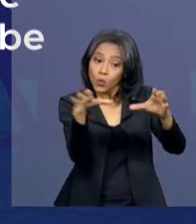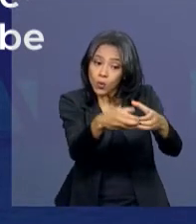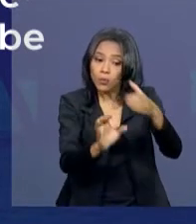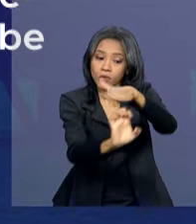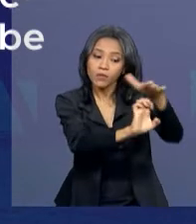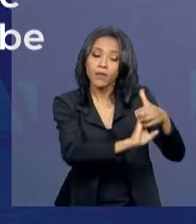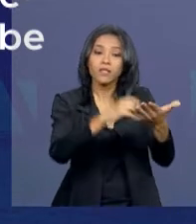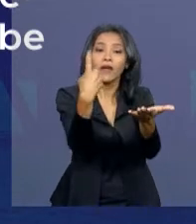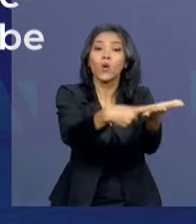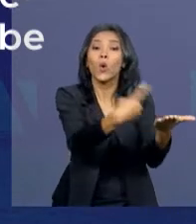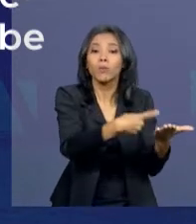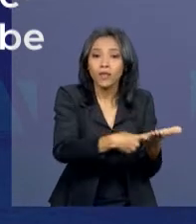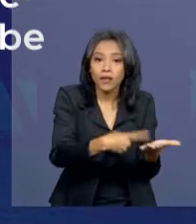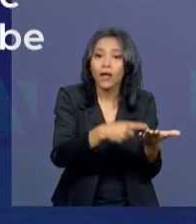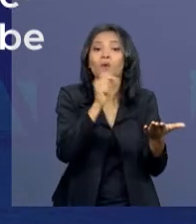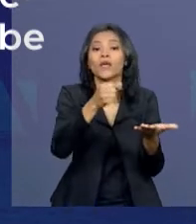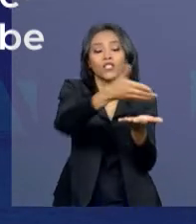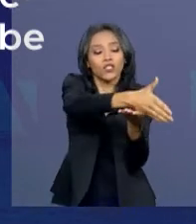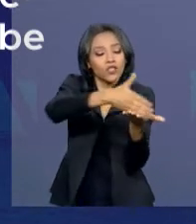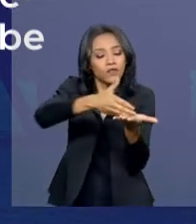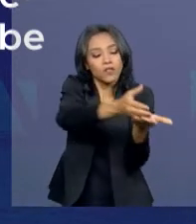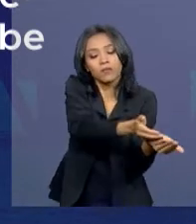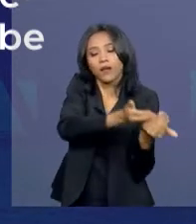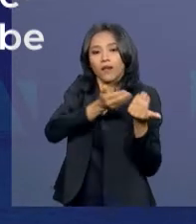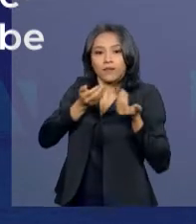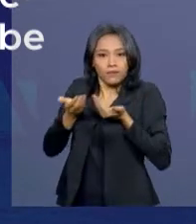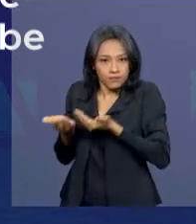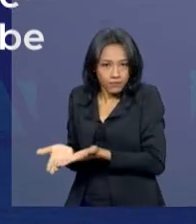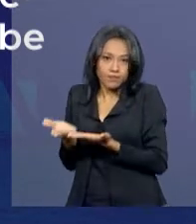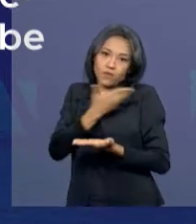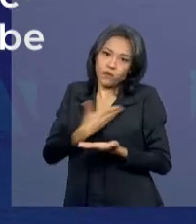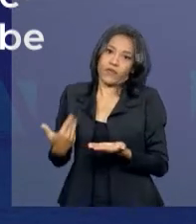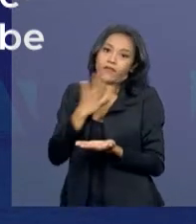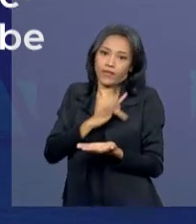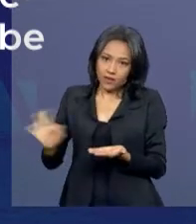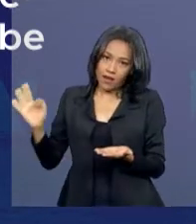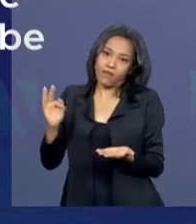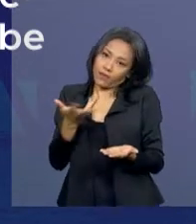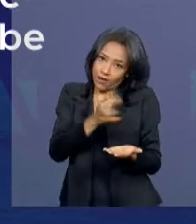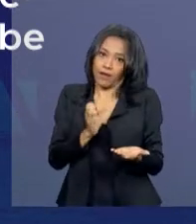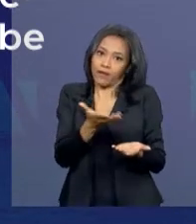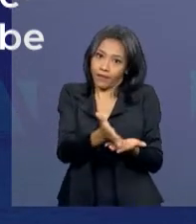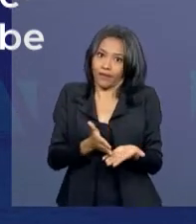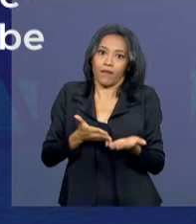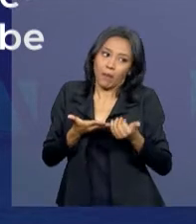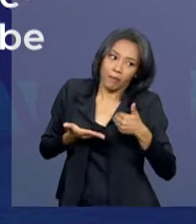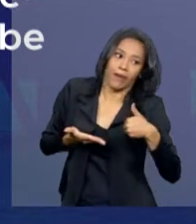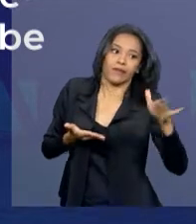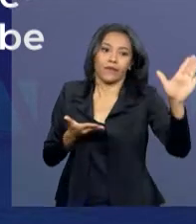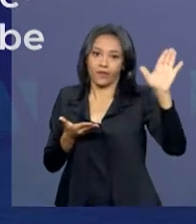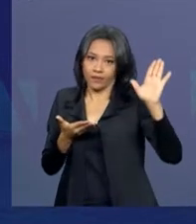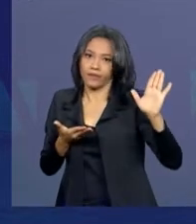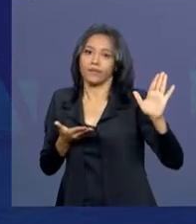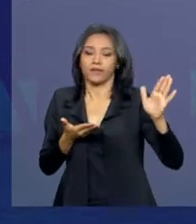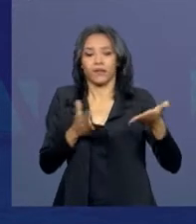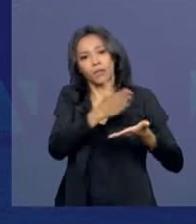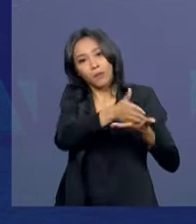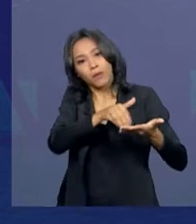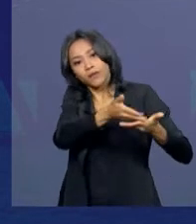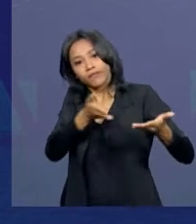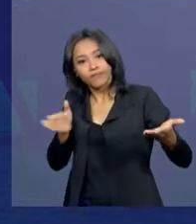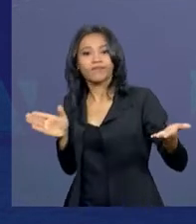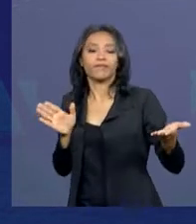consórcio o consórcio também vai explorar o petróleo e vai querer ficar um artilheiro a parte desse óleo né